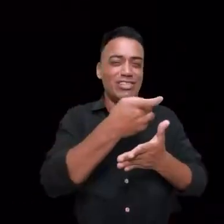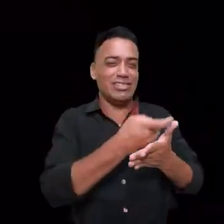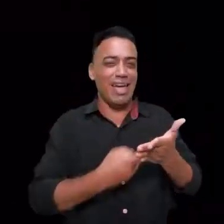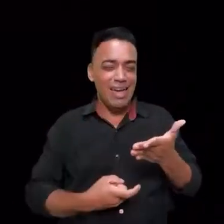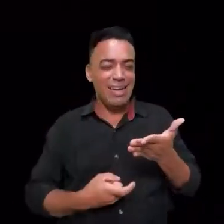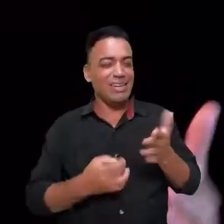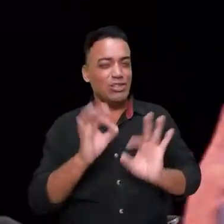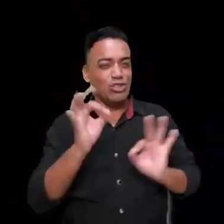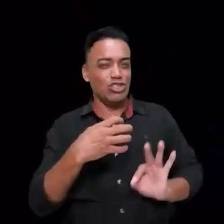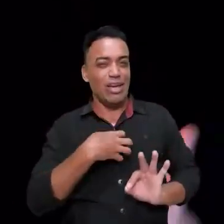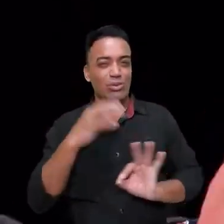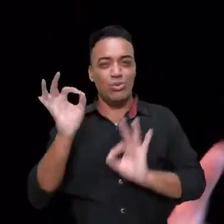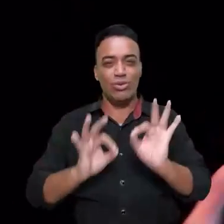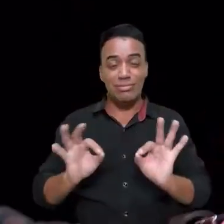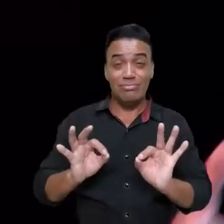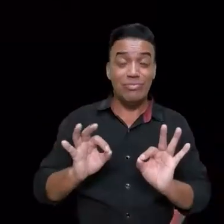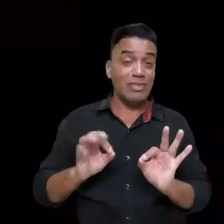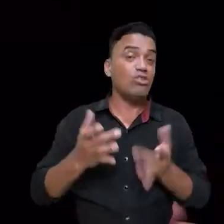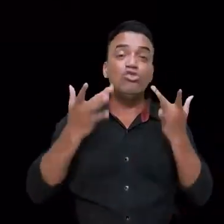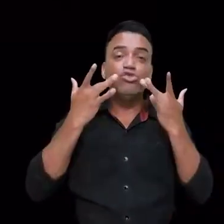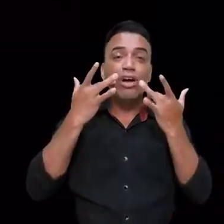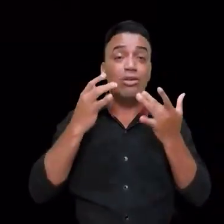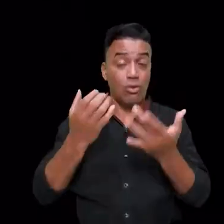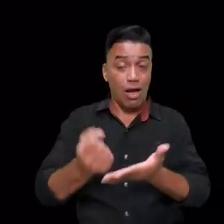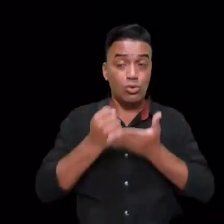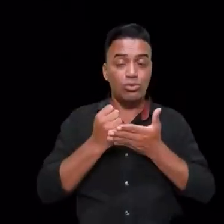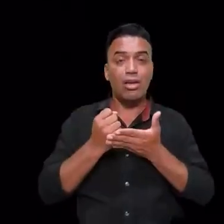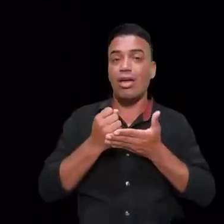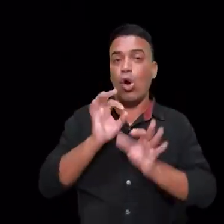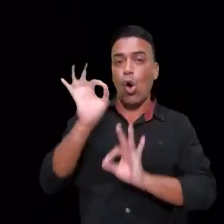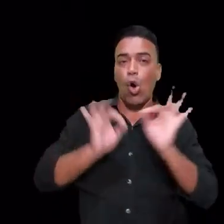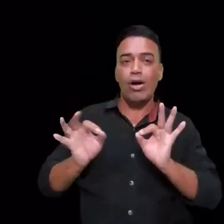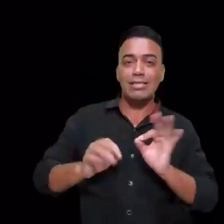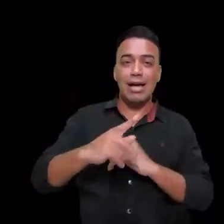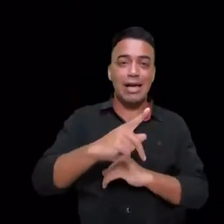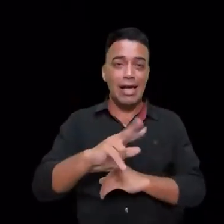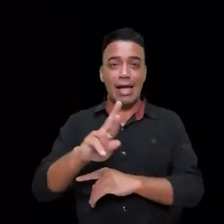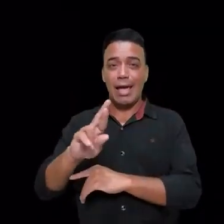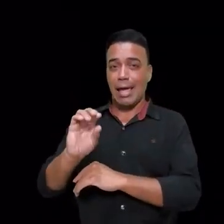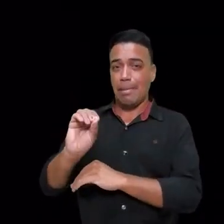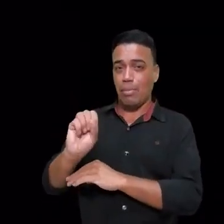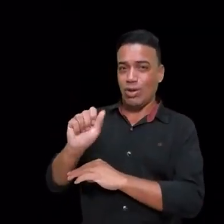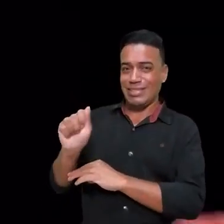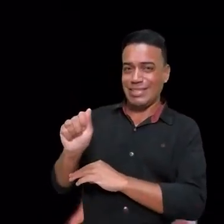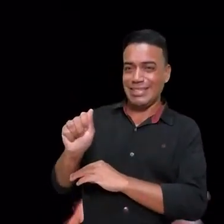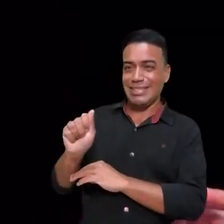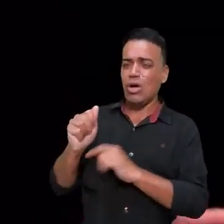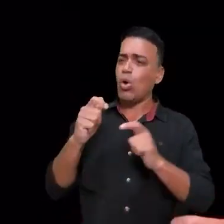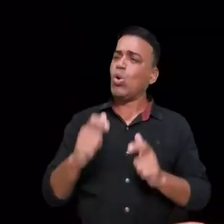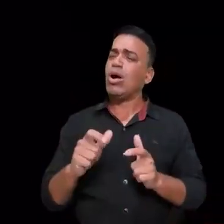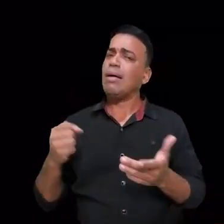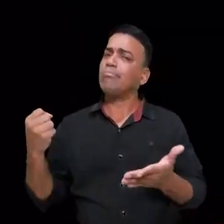tão organizado, porque o que a dramaturgia faz é organizar um pouco a prosa. E aí, nesse lugar, eu falei,